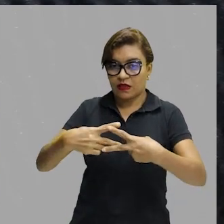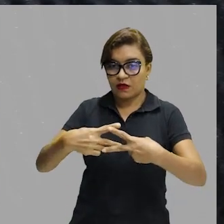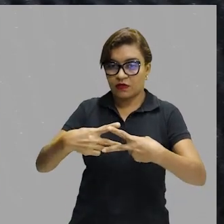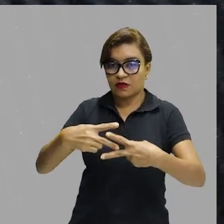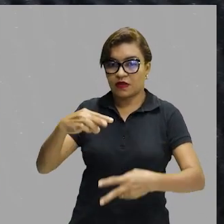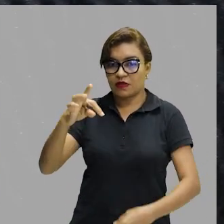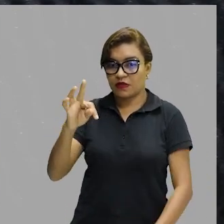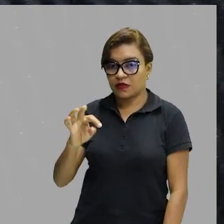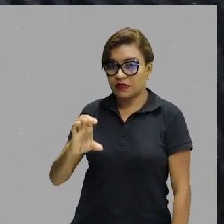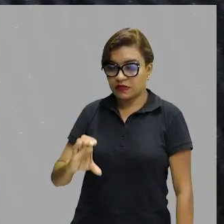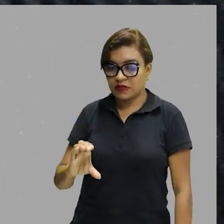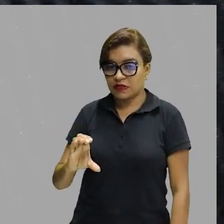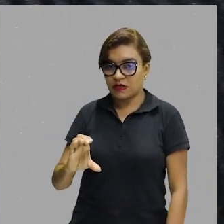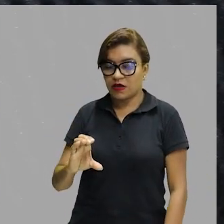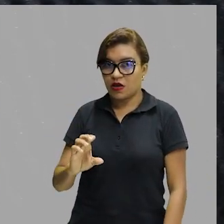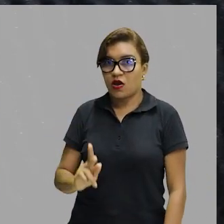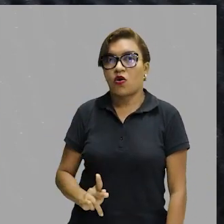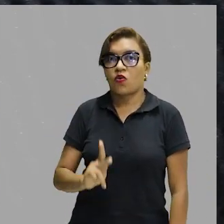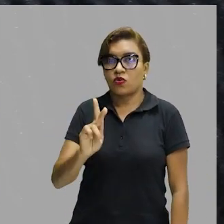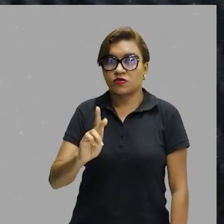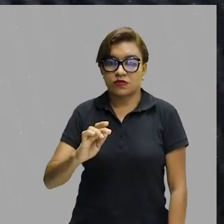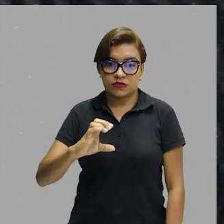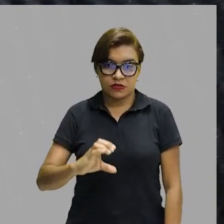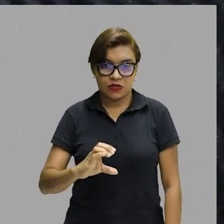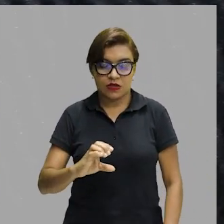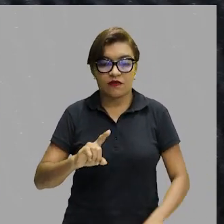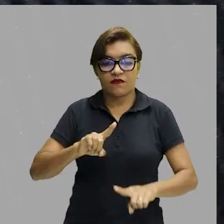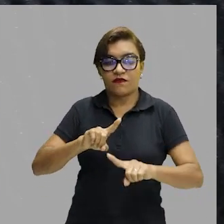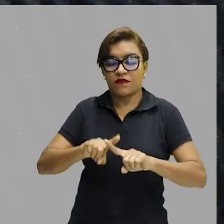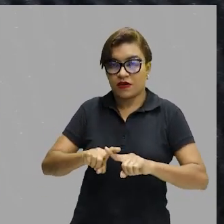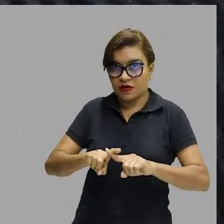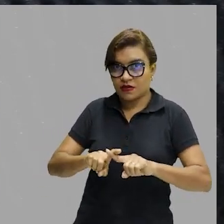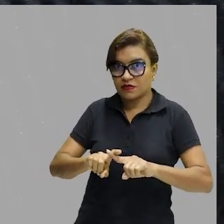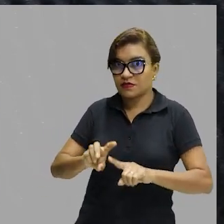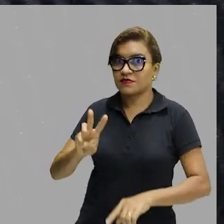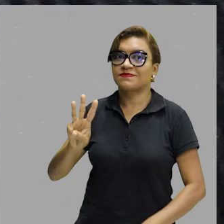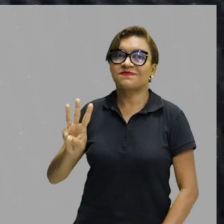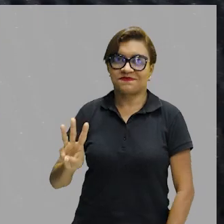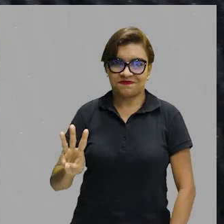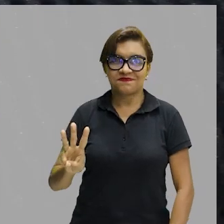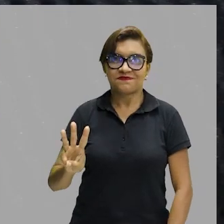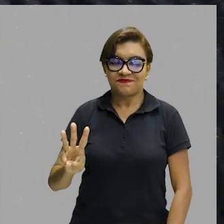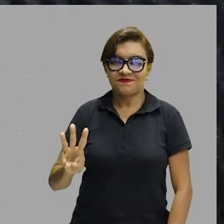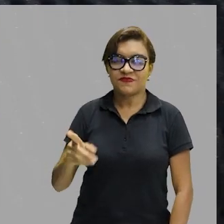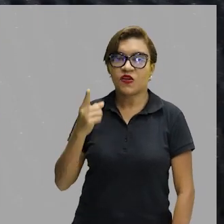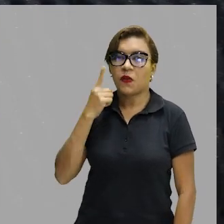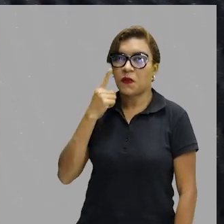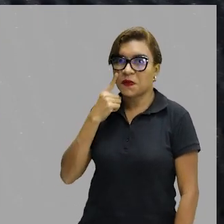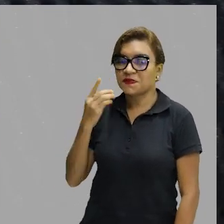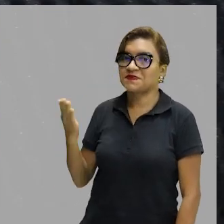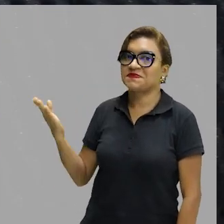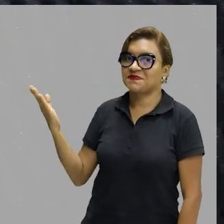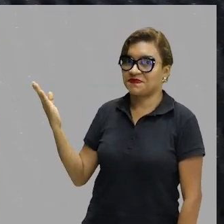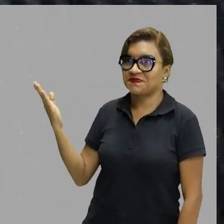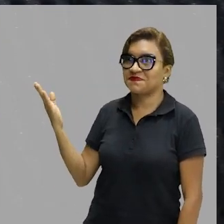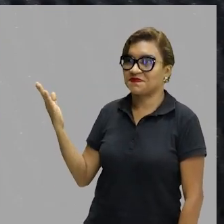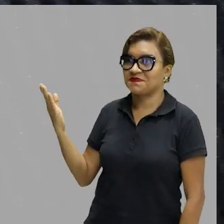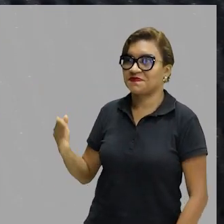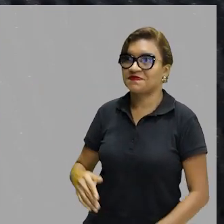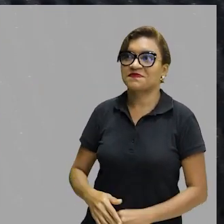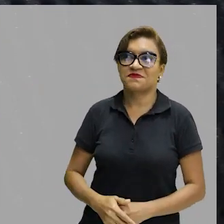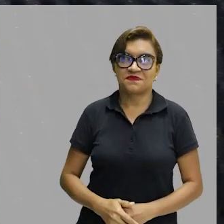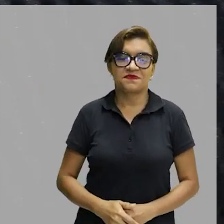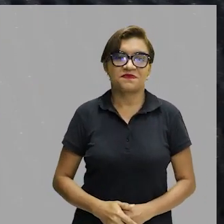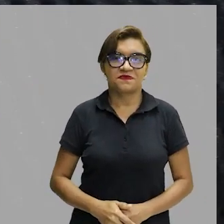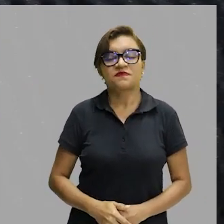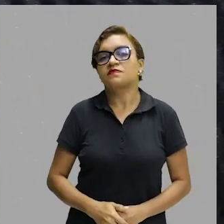constante criométrica molar da solução vezes a sua molalidade,